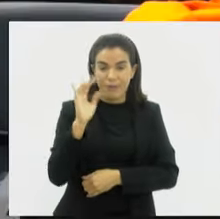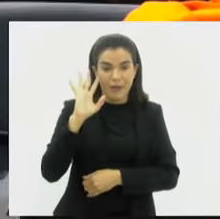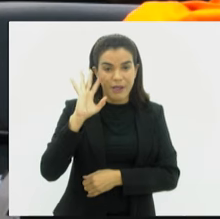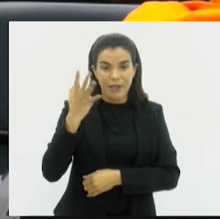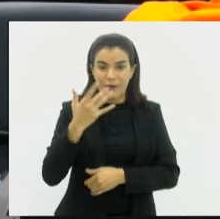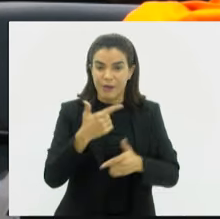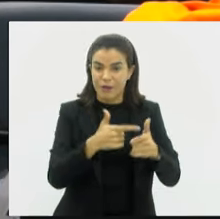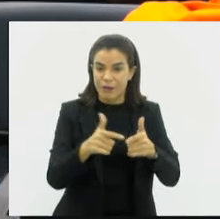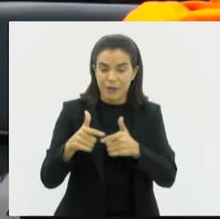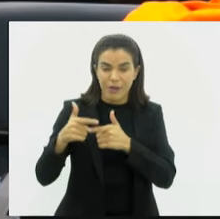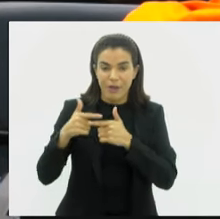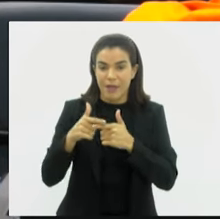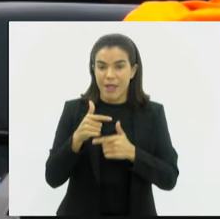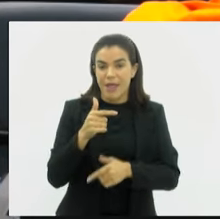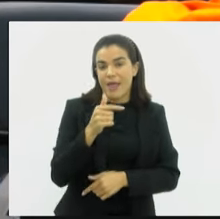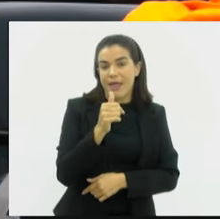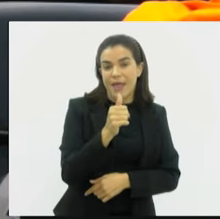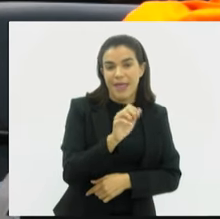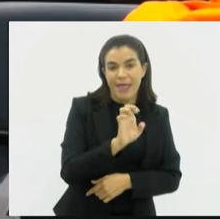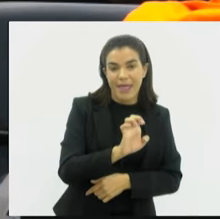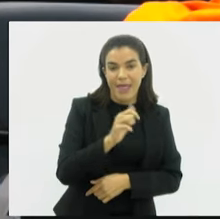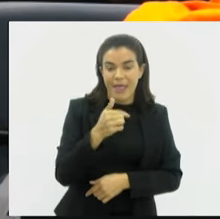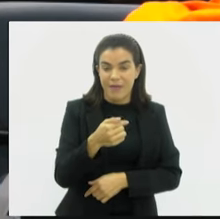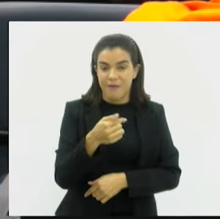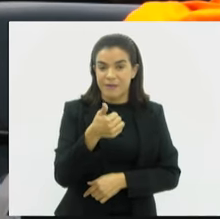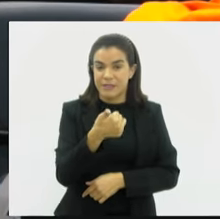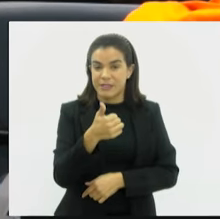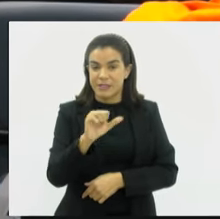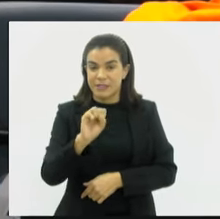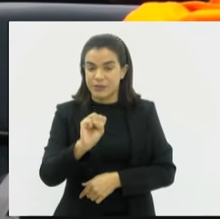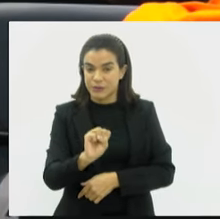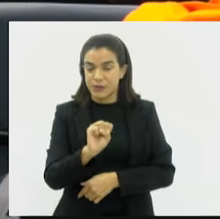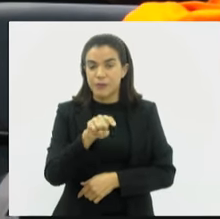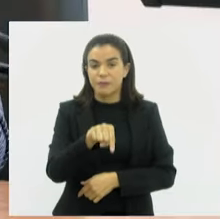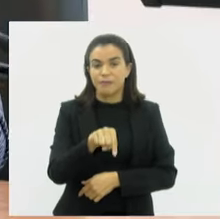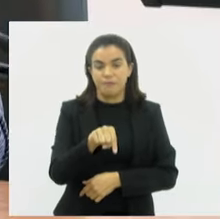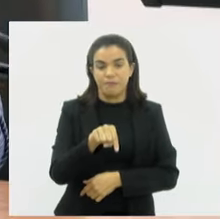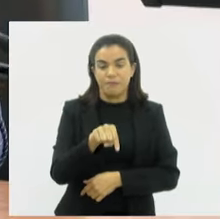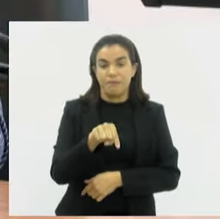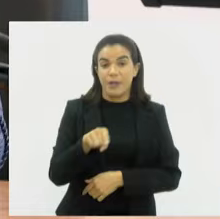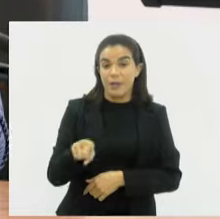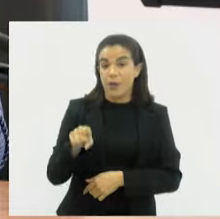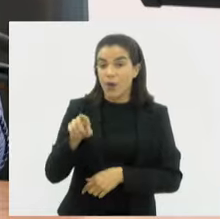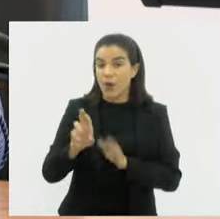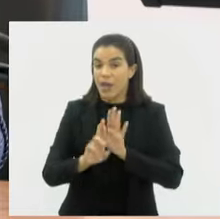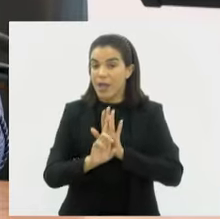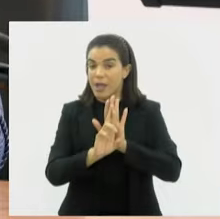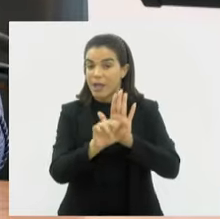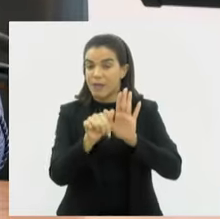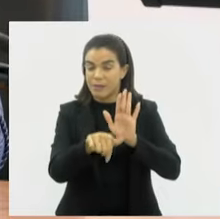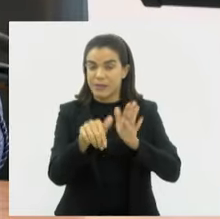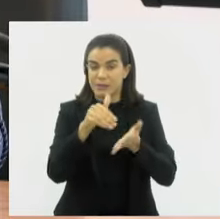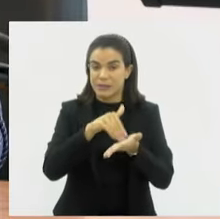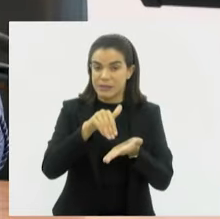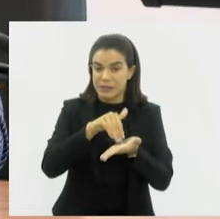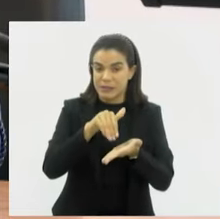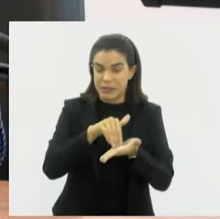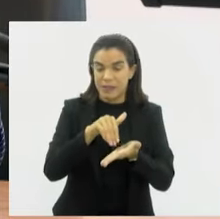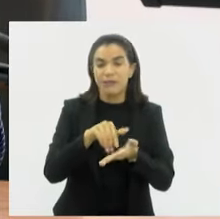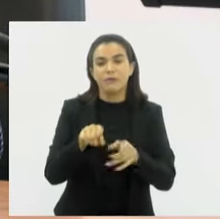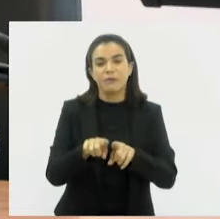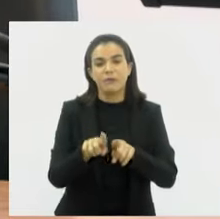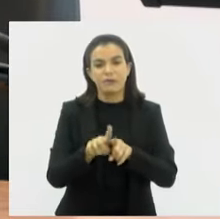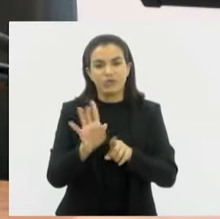a EF-118 é uma das emendas prioritárias nos trabalhos da CEPLAG, segundo o representante da Secretaria e como